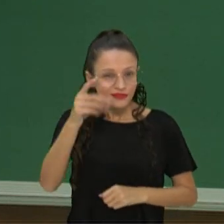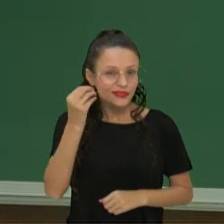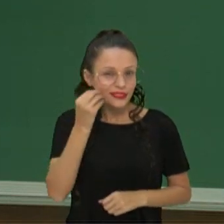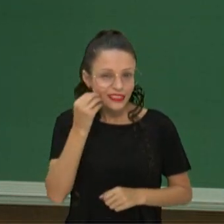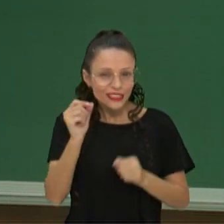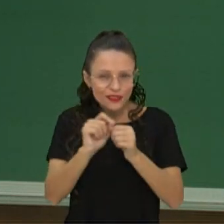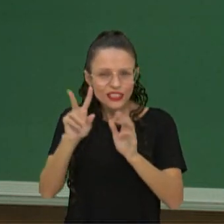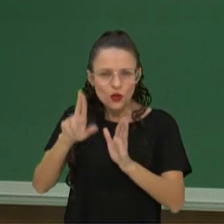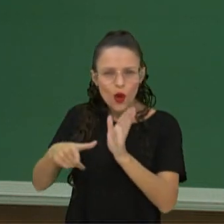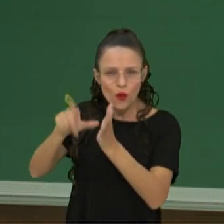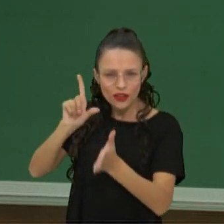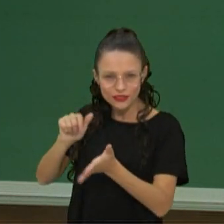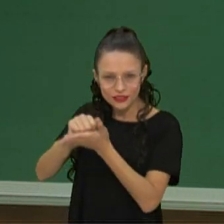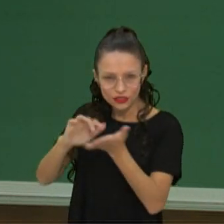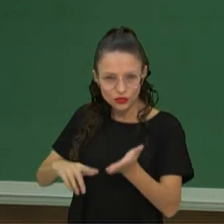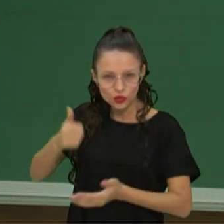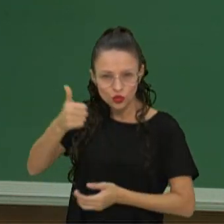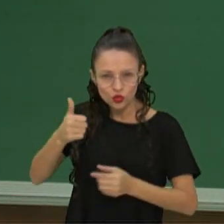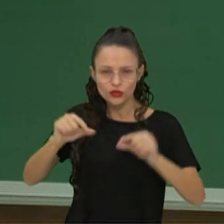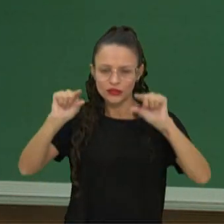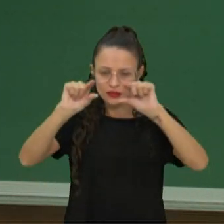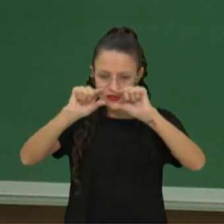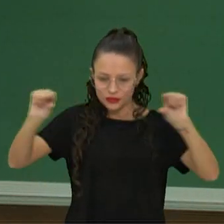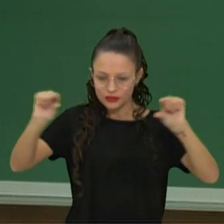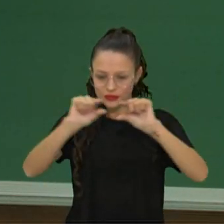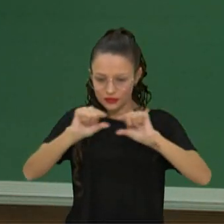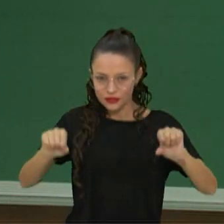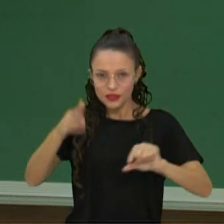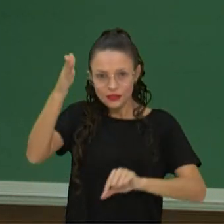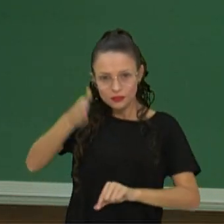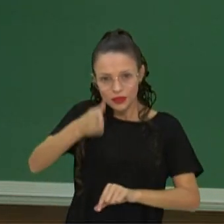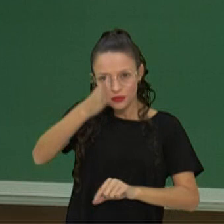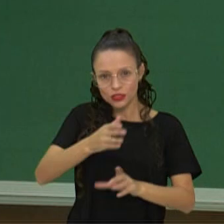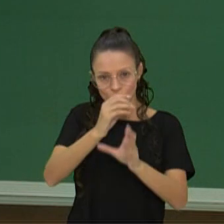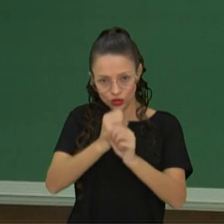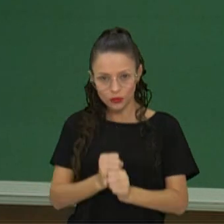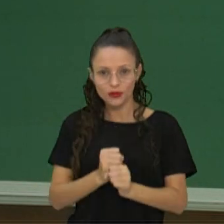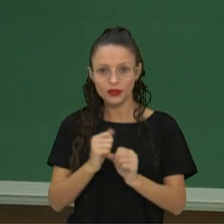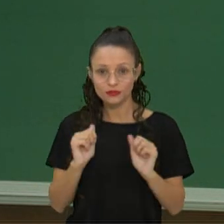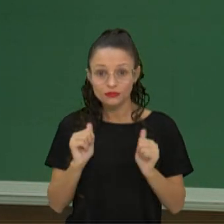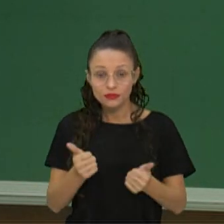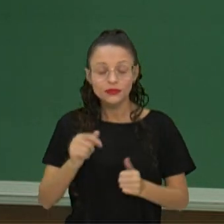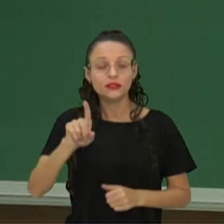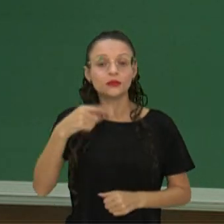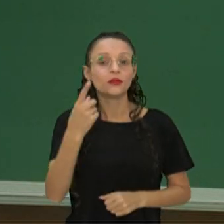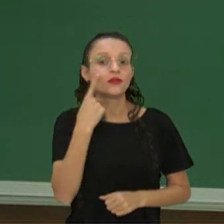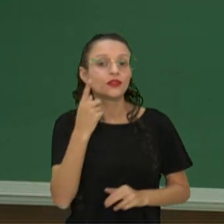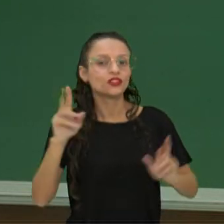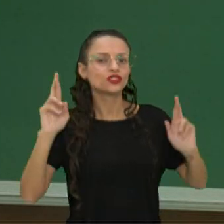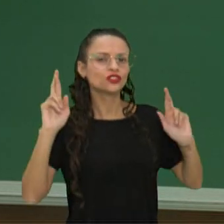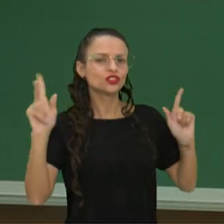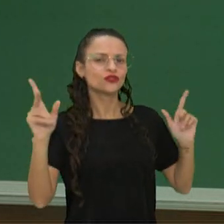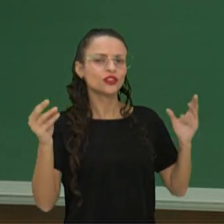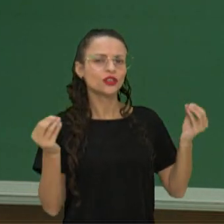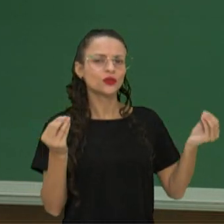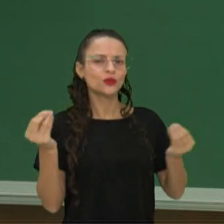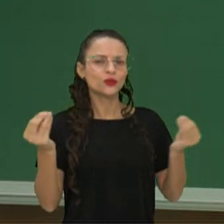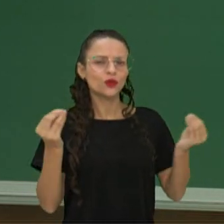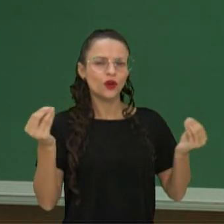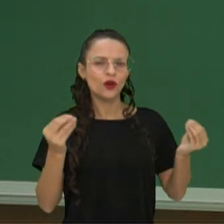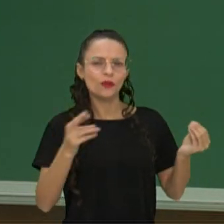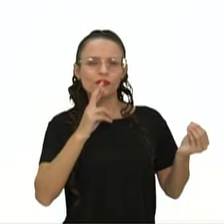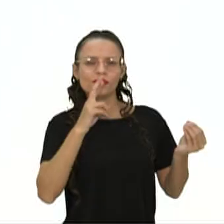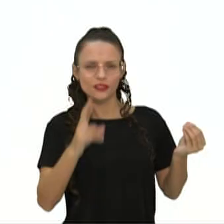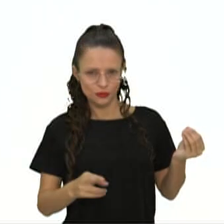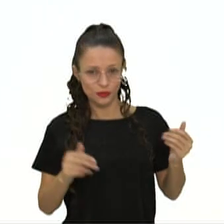do jeito que nós fizemos agora há pouco, armando o algoritmo da adição, e depois vamos ver as diferenças, né, entre a resposta